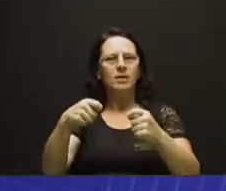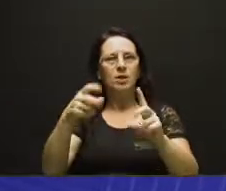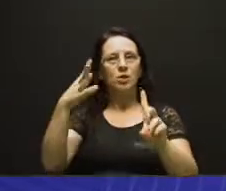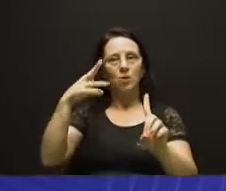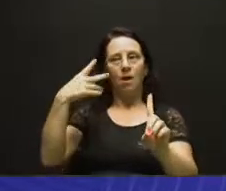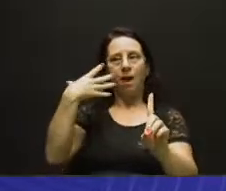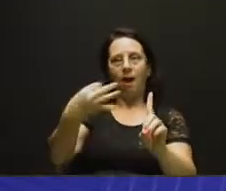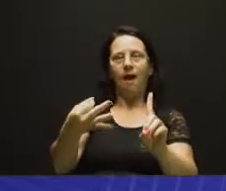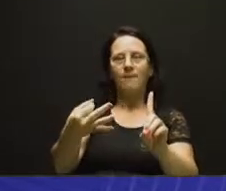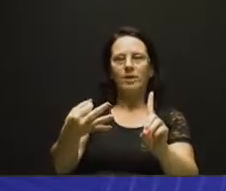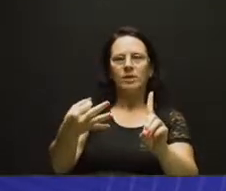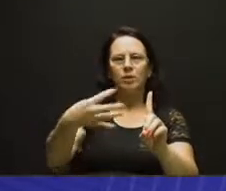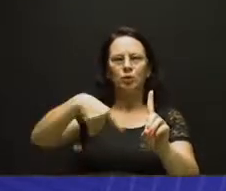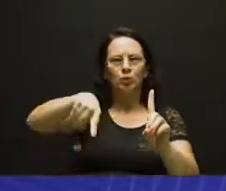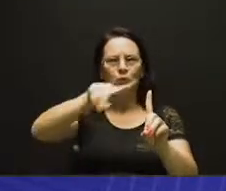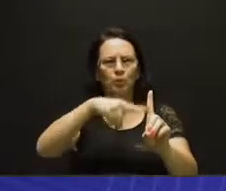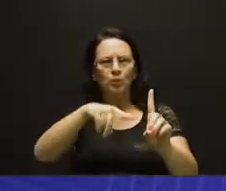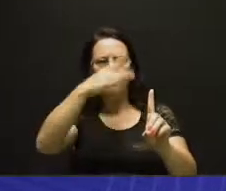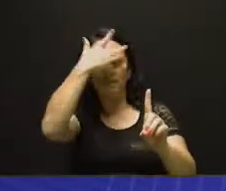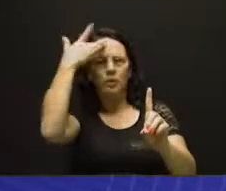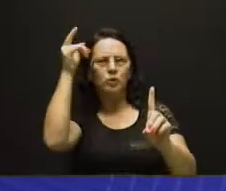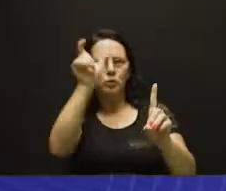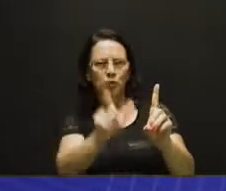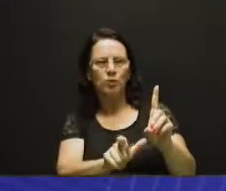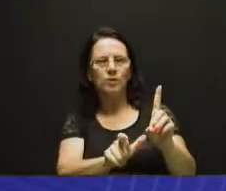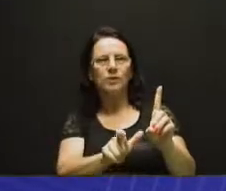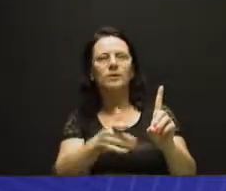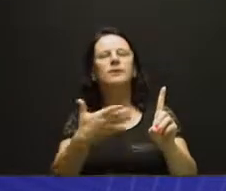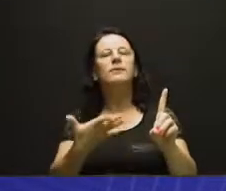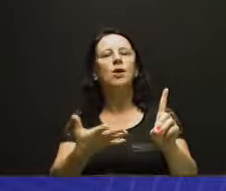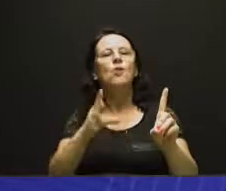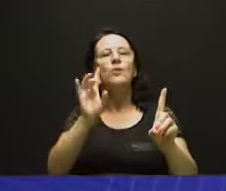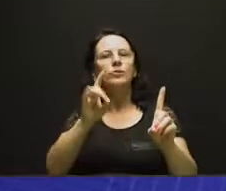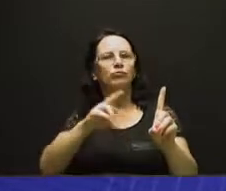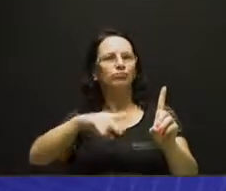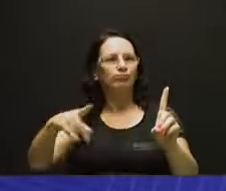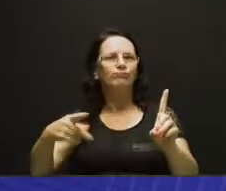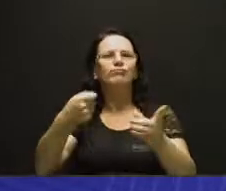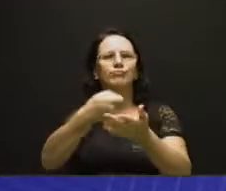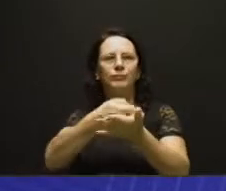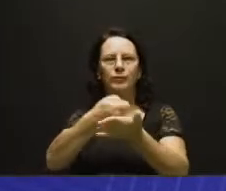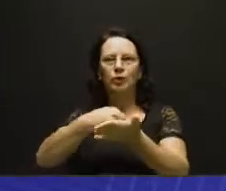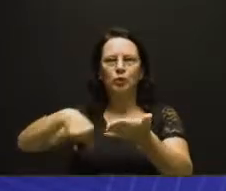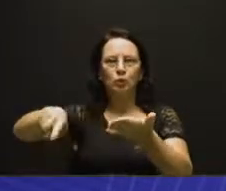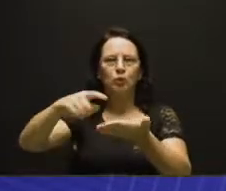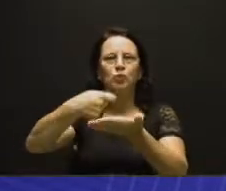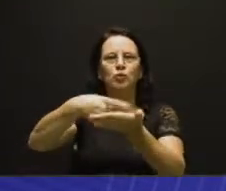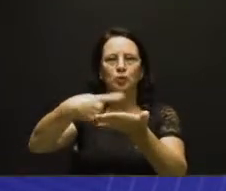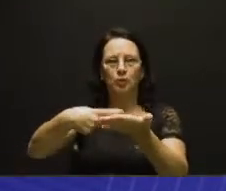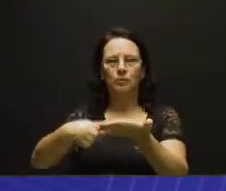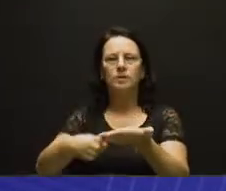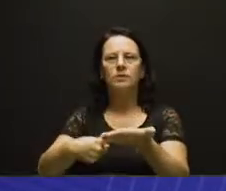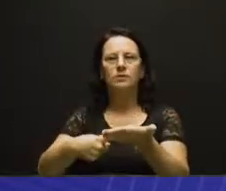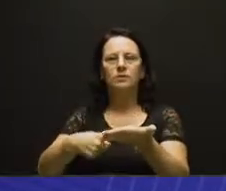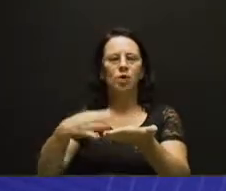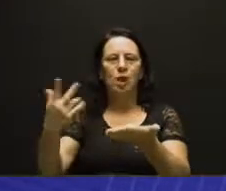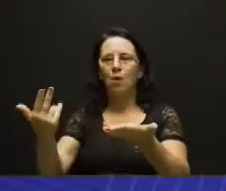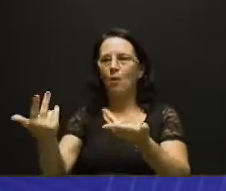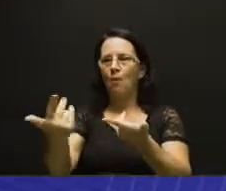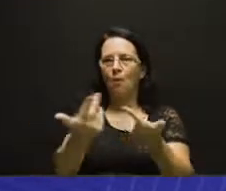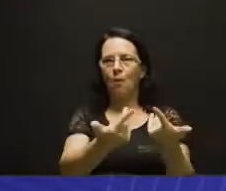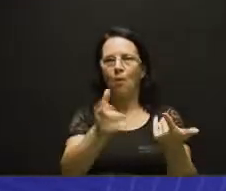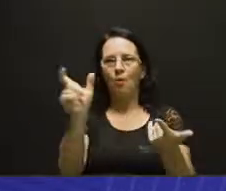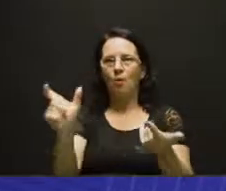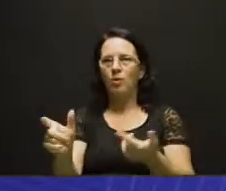enxergados na sociedade como pessoas cidadãos com direitos e deveres como todas as pessoas né e eu acho que